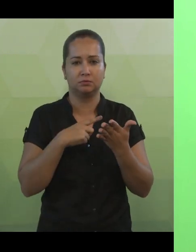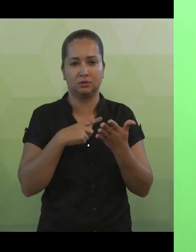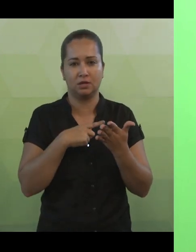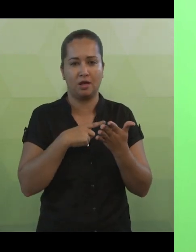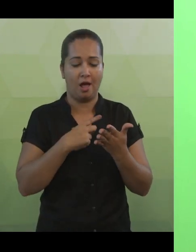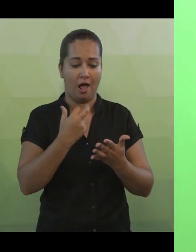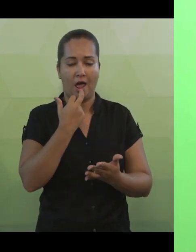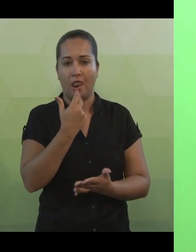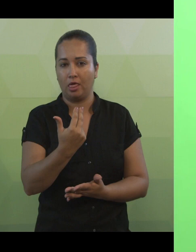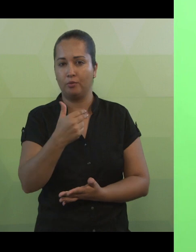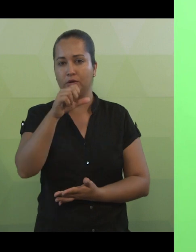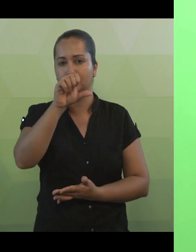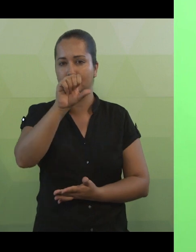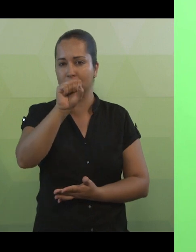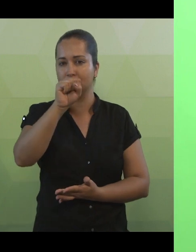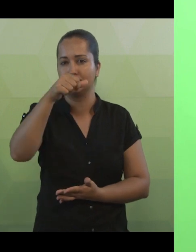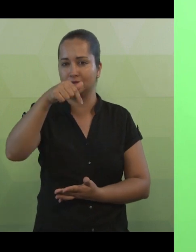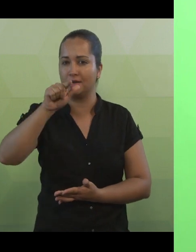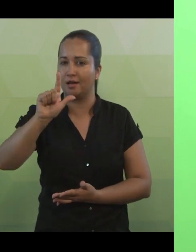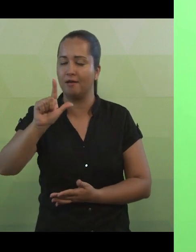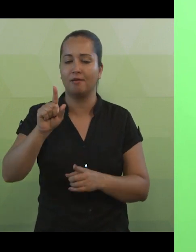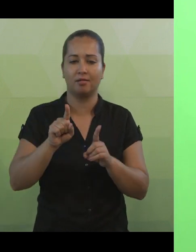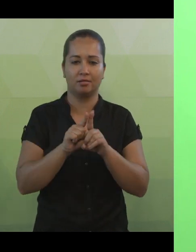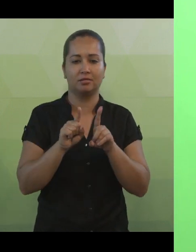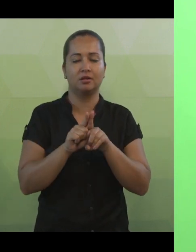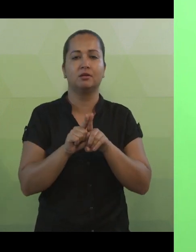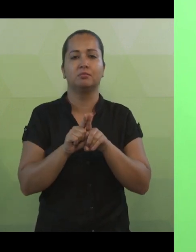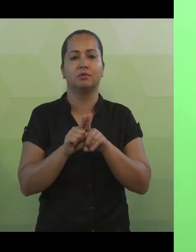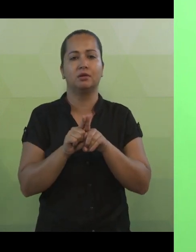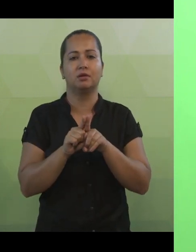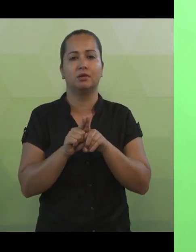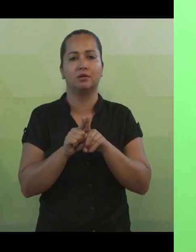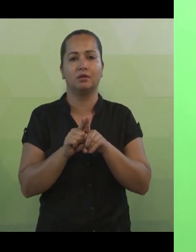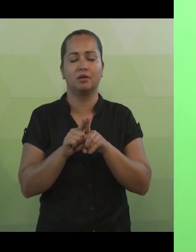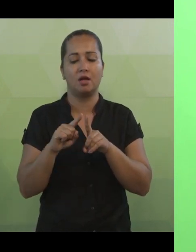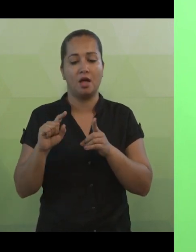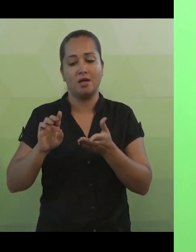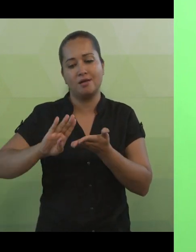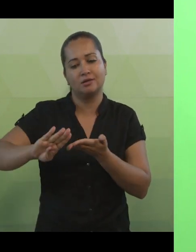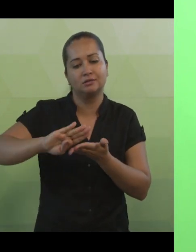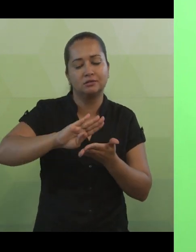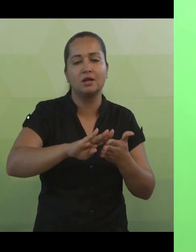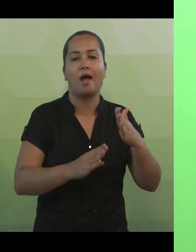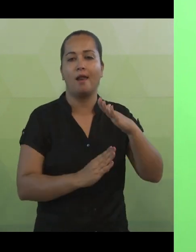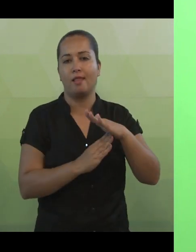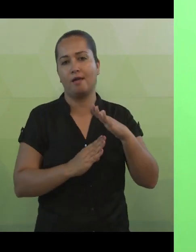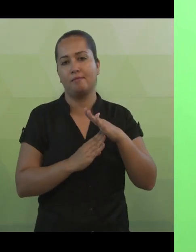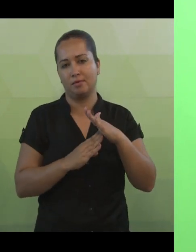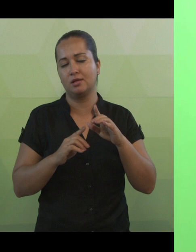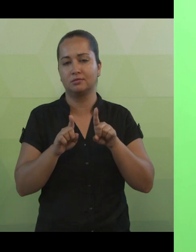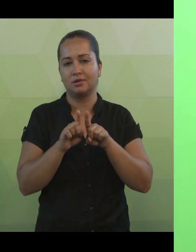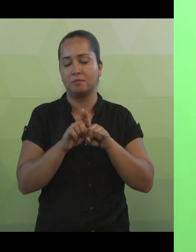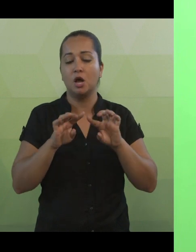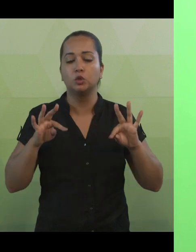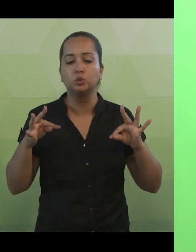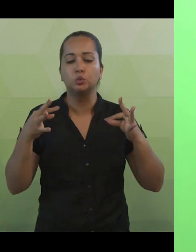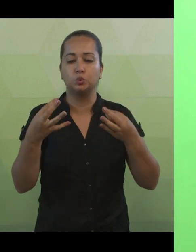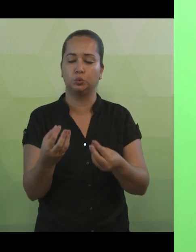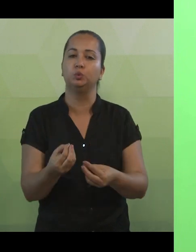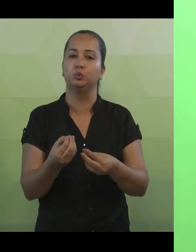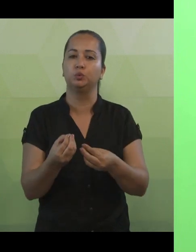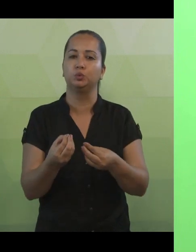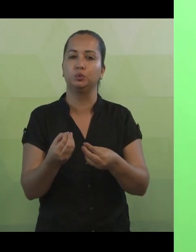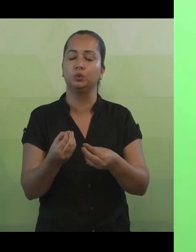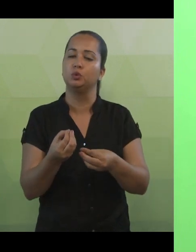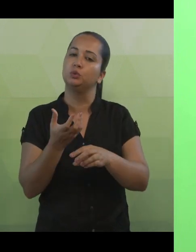Query Language, que é a SQL, né, a linguagem de consulta de dados. Também estudamos restrições, visões e esquemas. Então, todo esse conteúdo foi